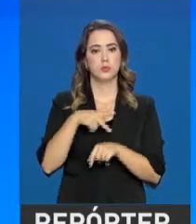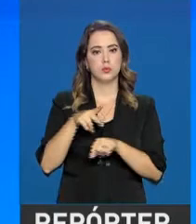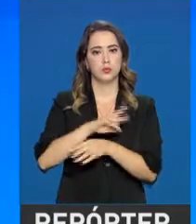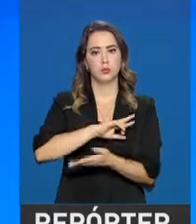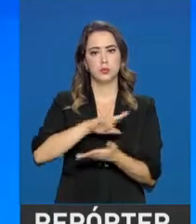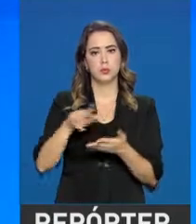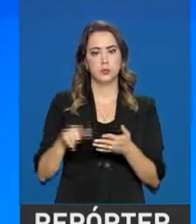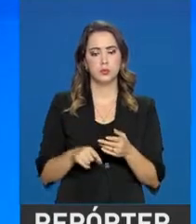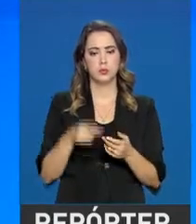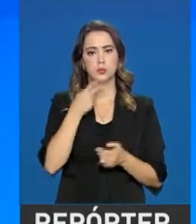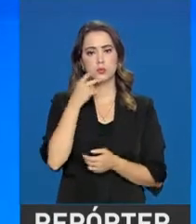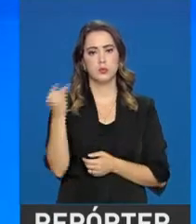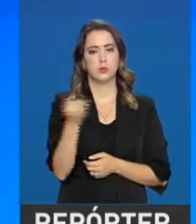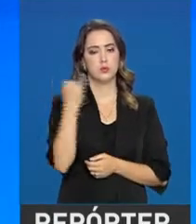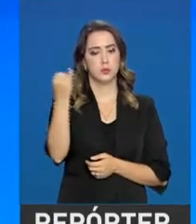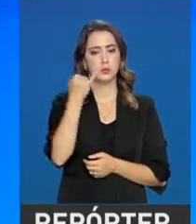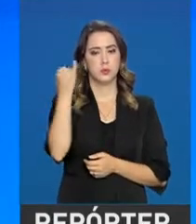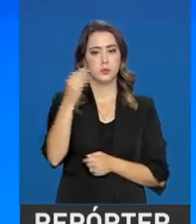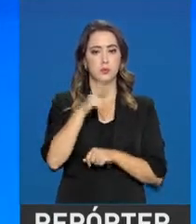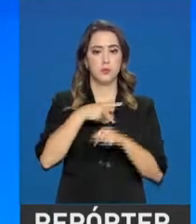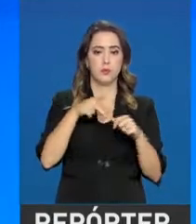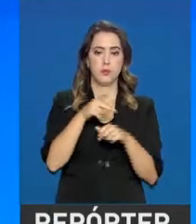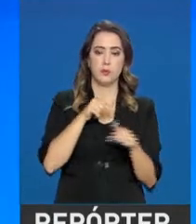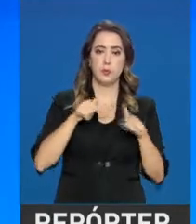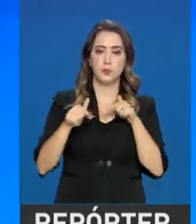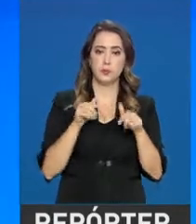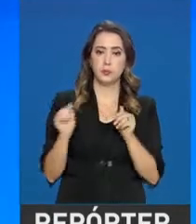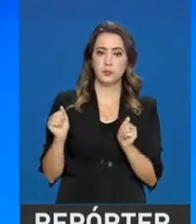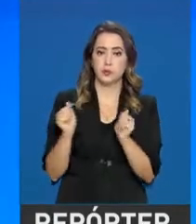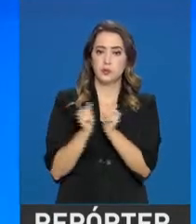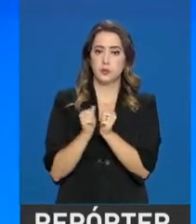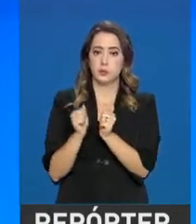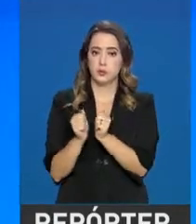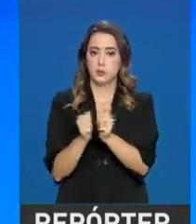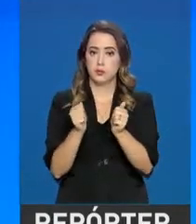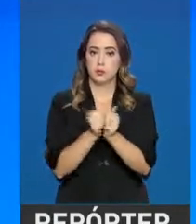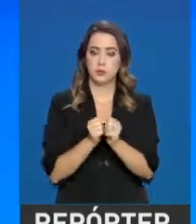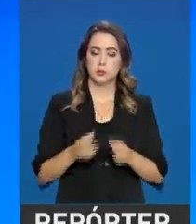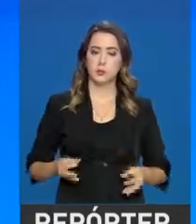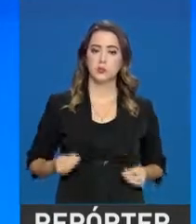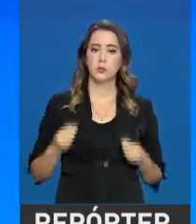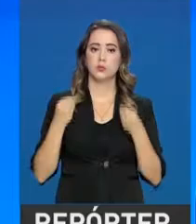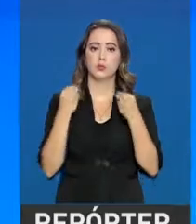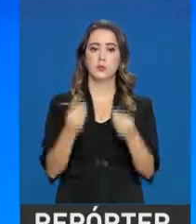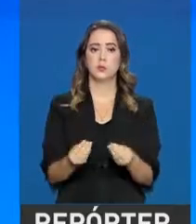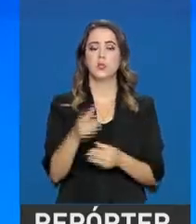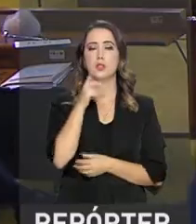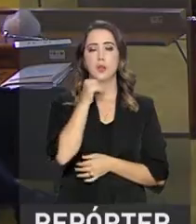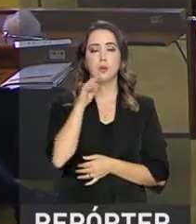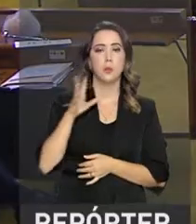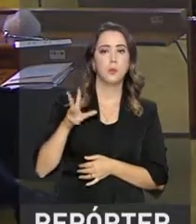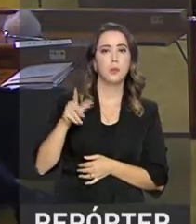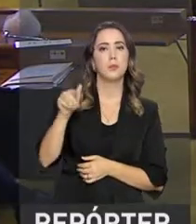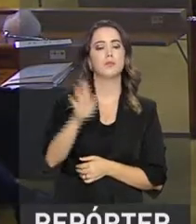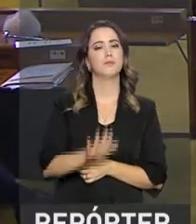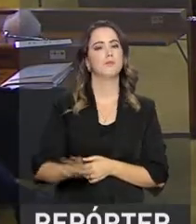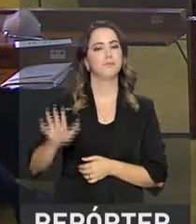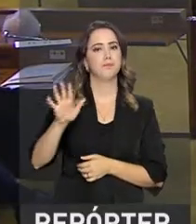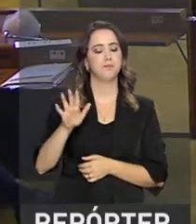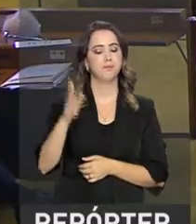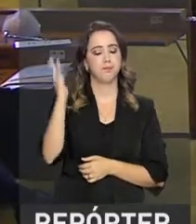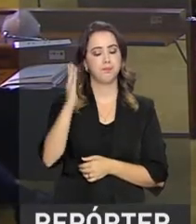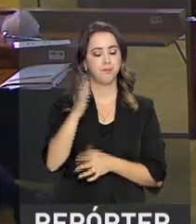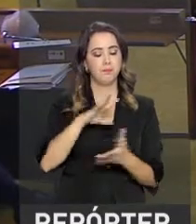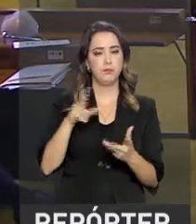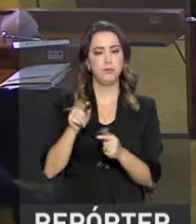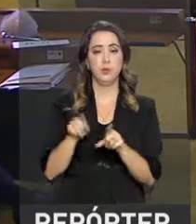Temer destacou a necessidade de os países trabalharem coletivamente para garantir água para todos. Ele afirmou que o